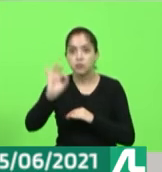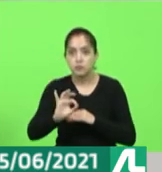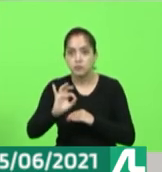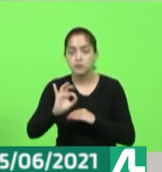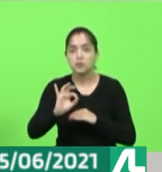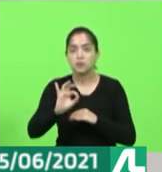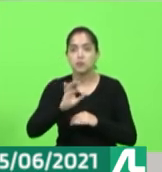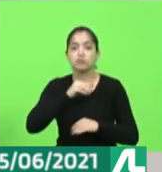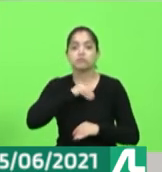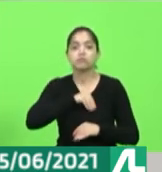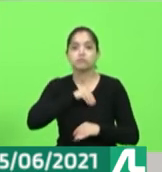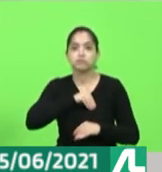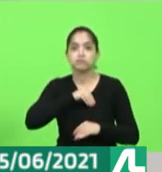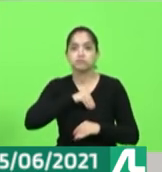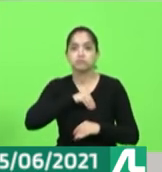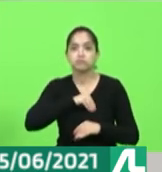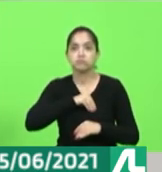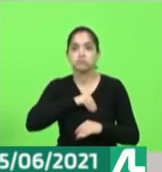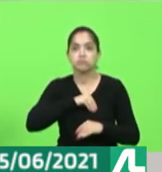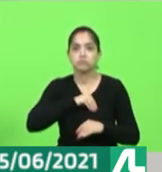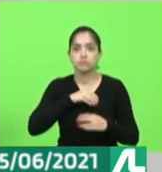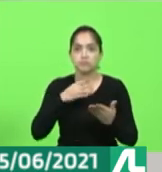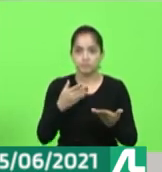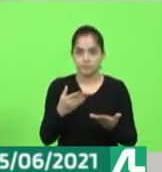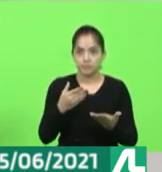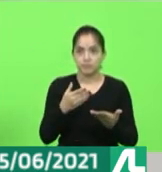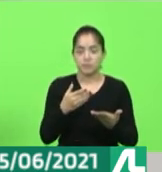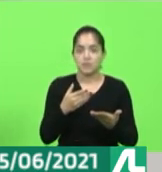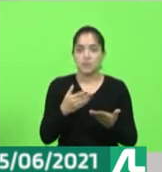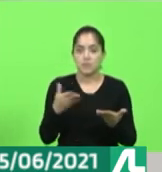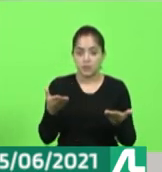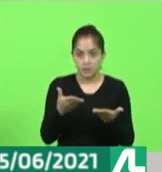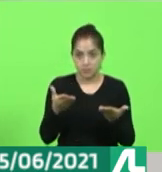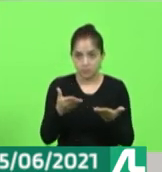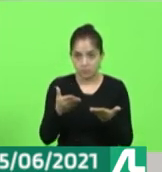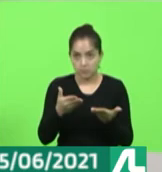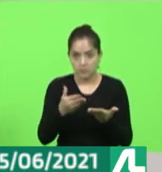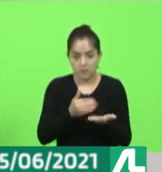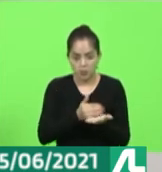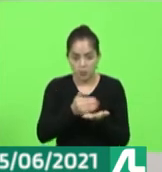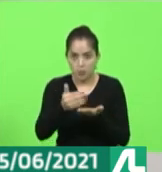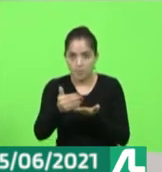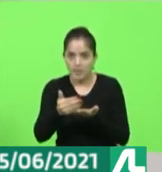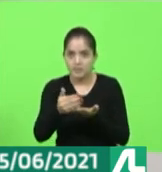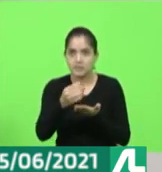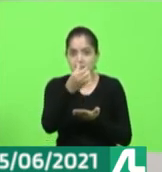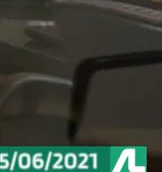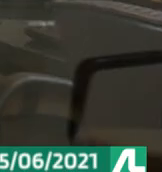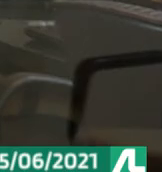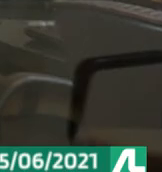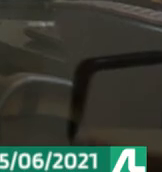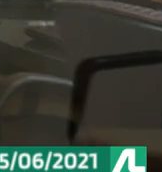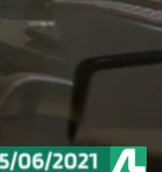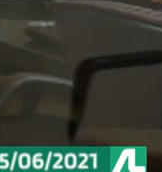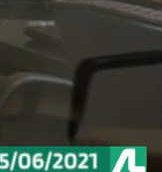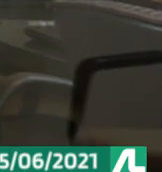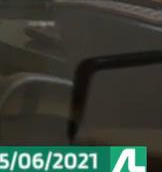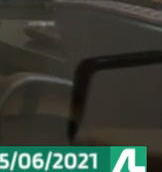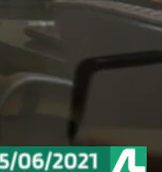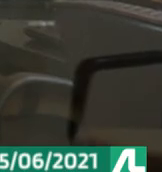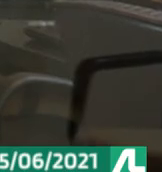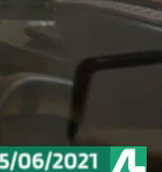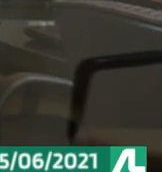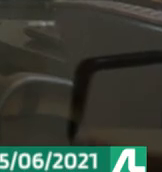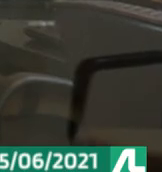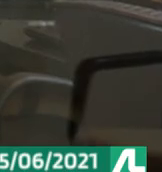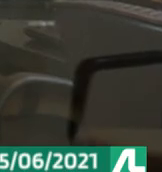piso salarial que vai ficar do nosso, quem ingressa em qualquer das polícias, de R$6.000.